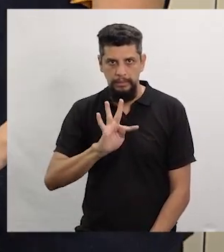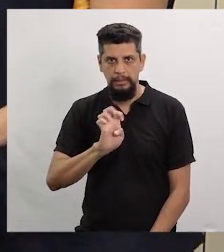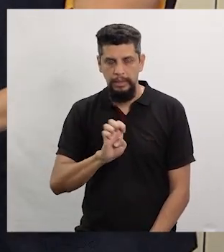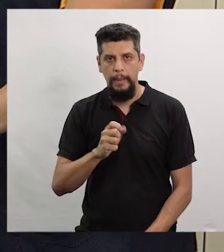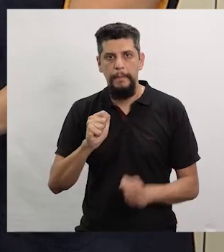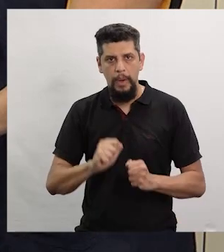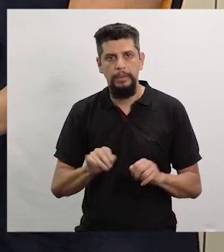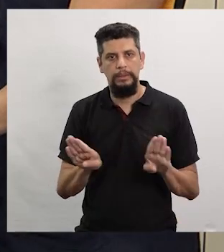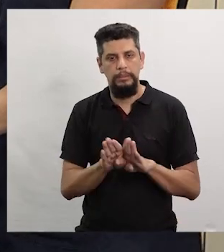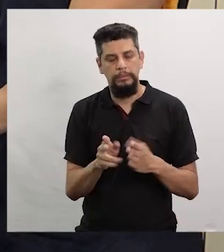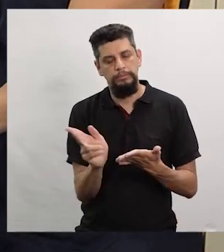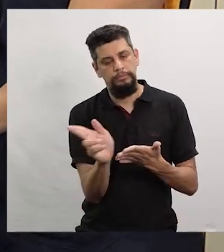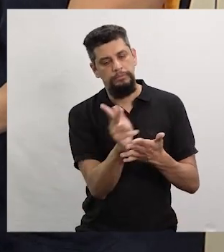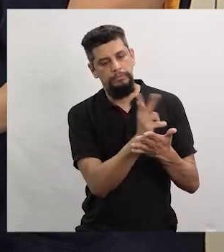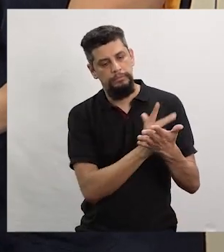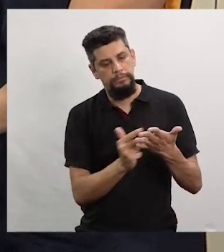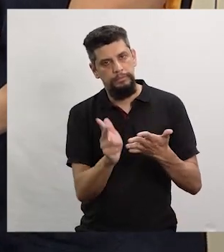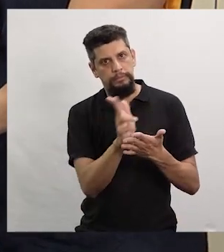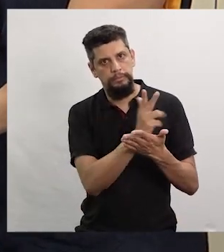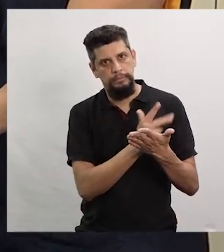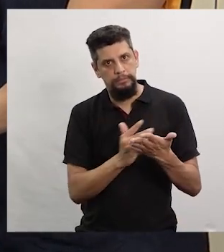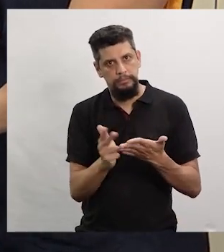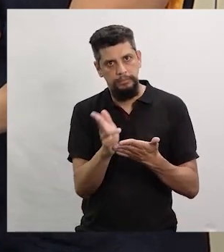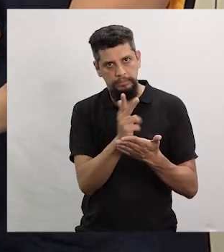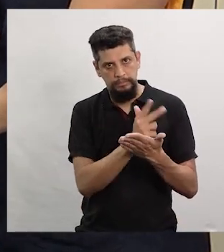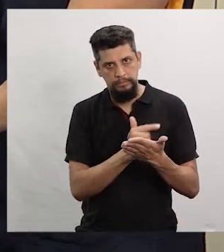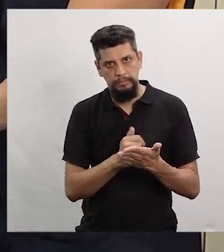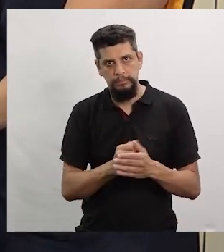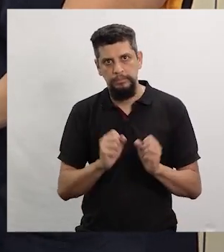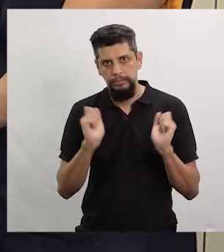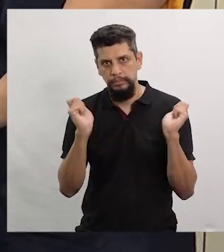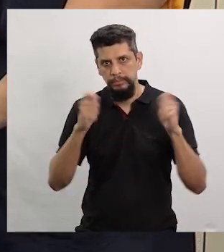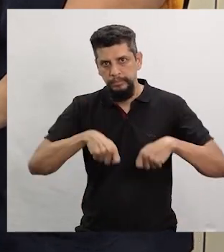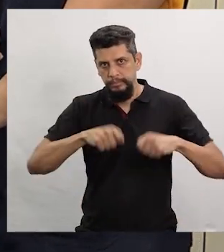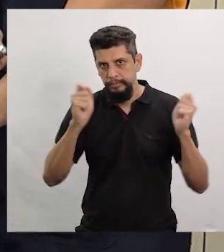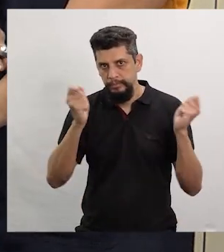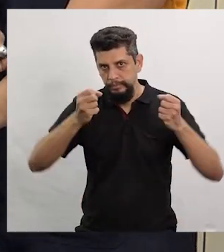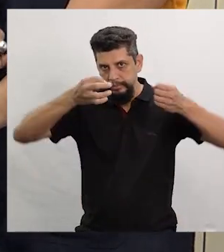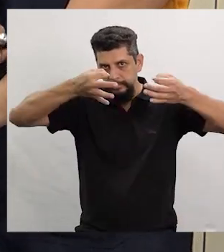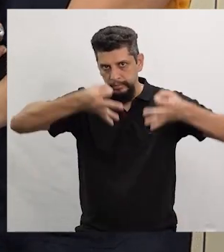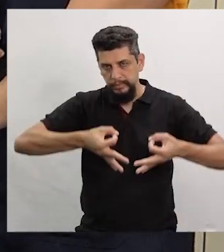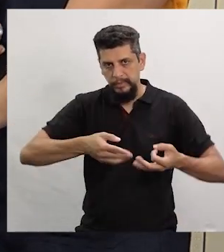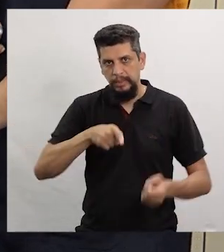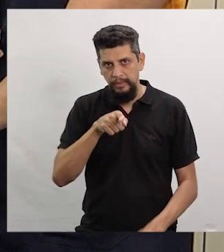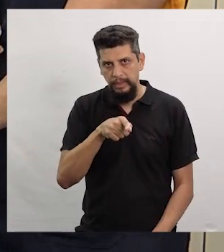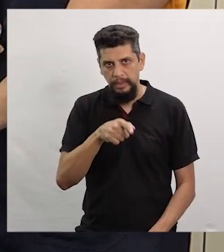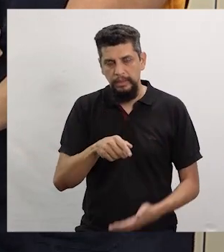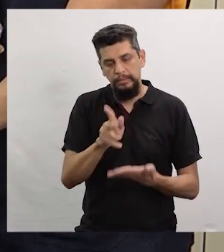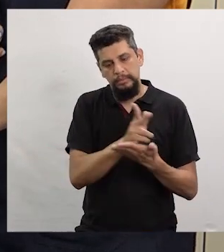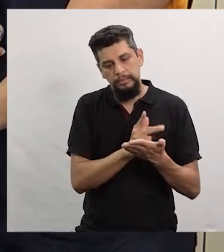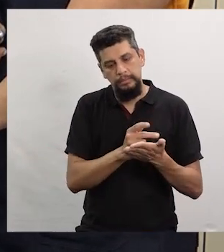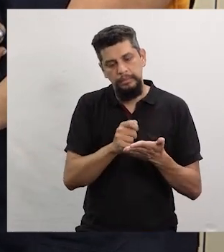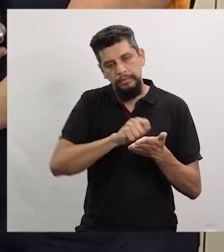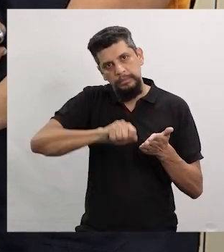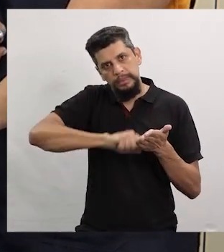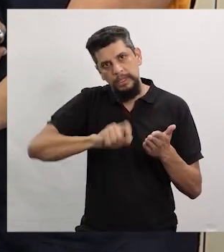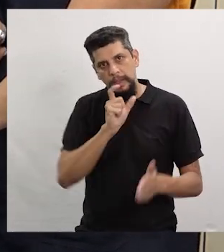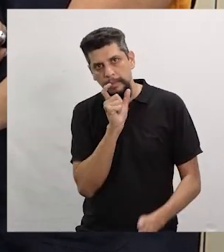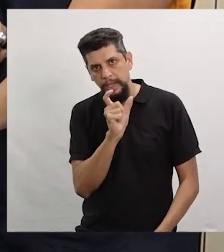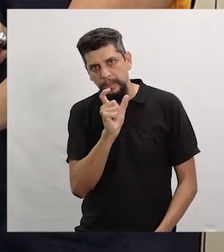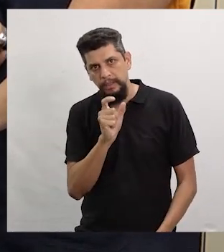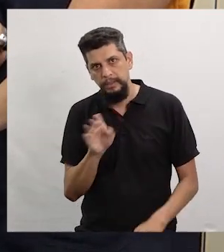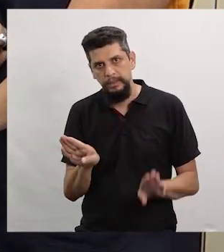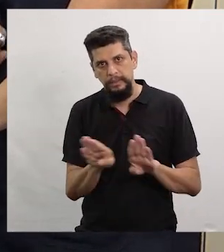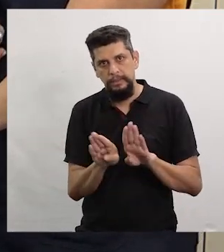optarem por desenhar né desenhar vocês mesmos mesm porque vocês são os estudantes certo então vocês podem